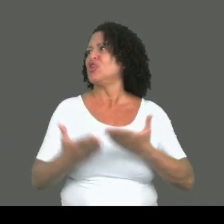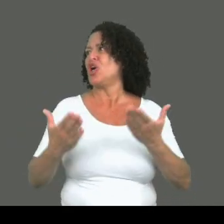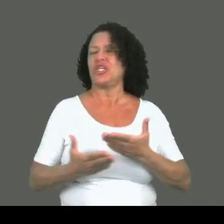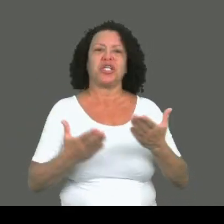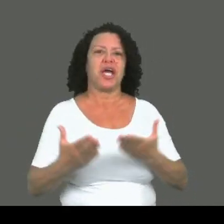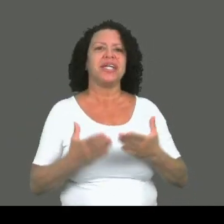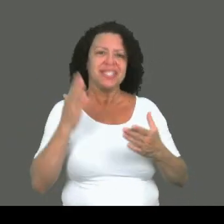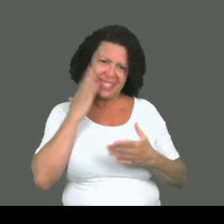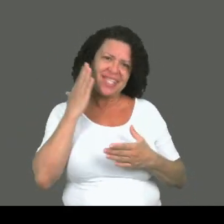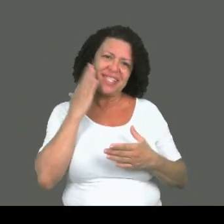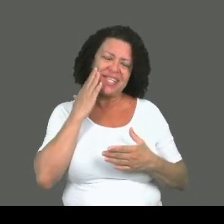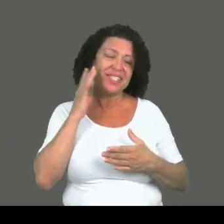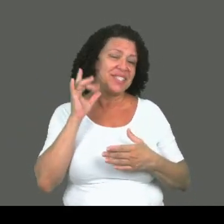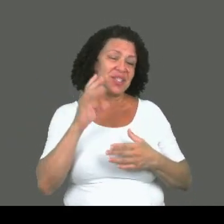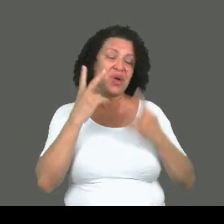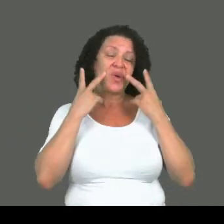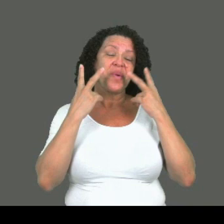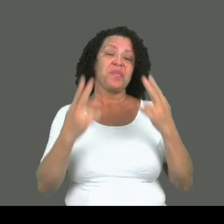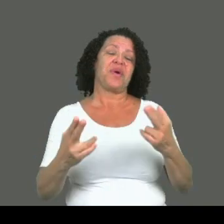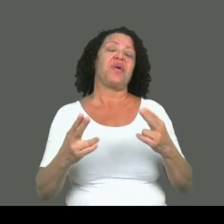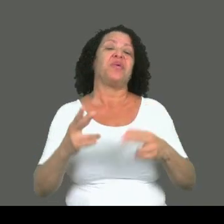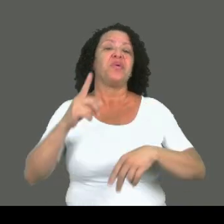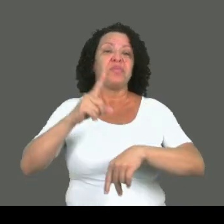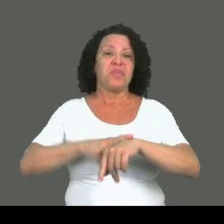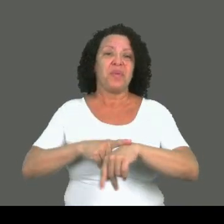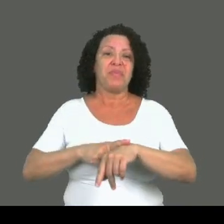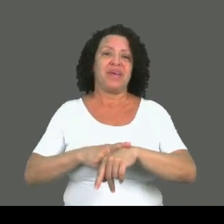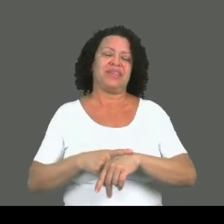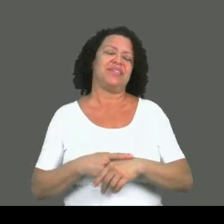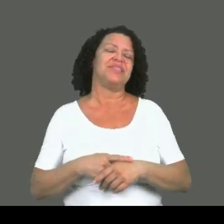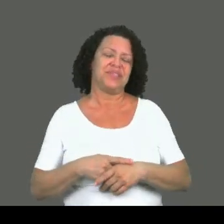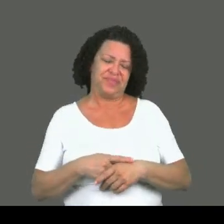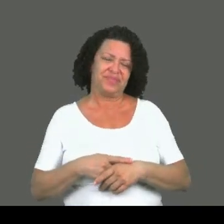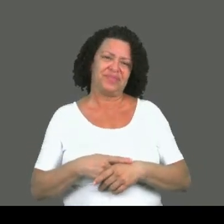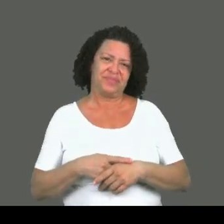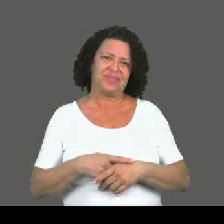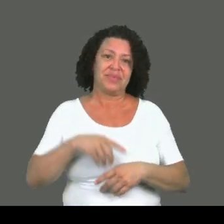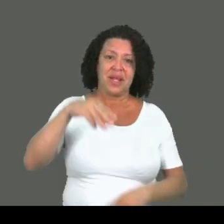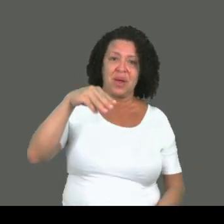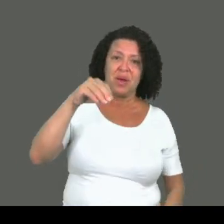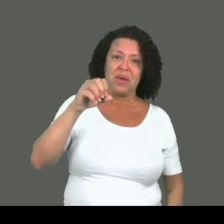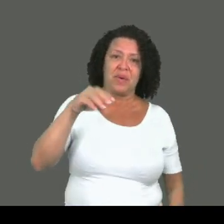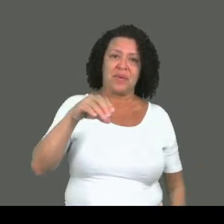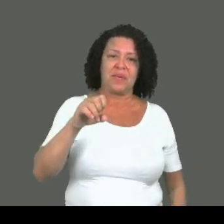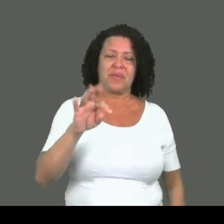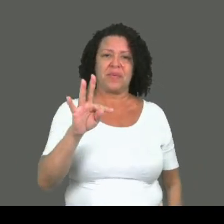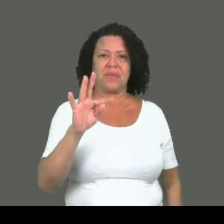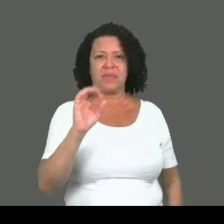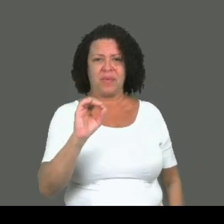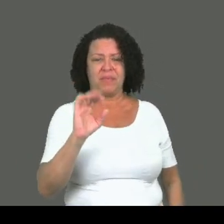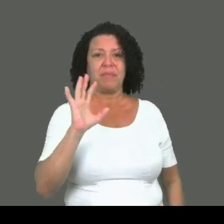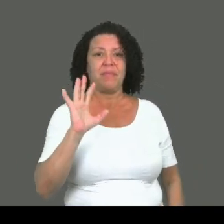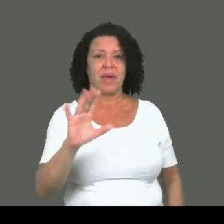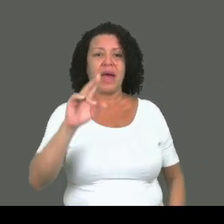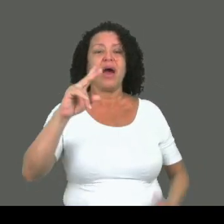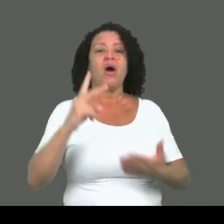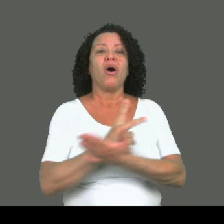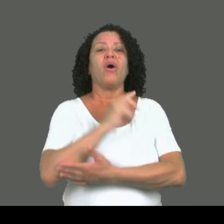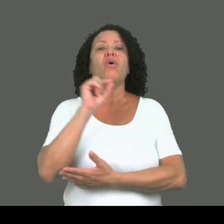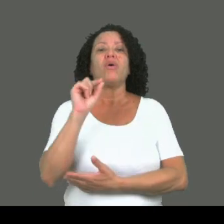presente, ela vive aquele momento, né? Então, o que acontece com isso?